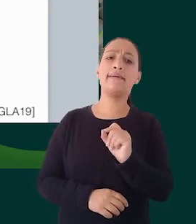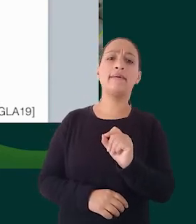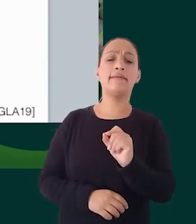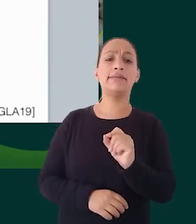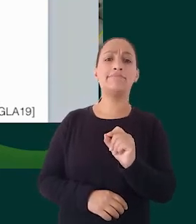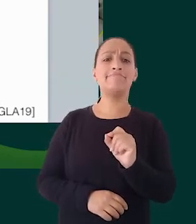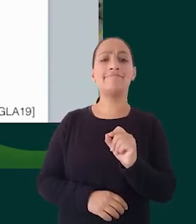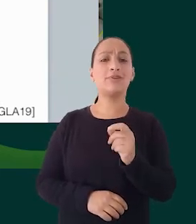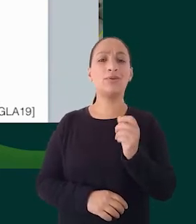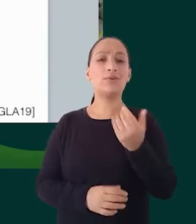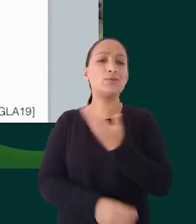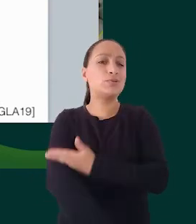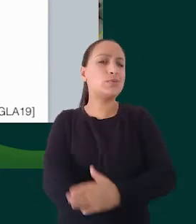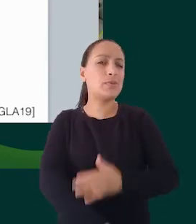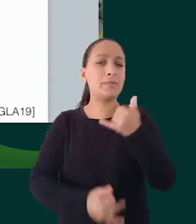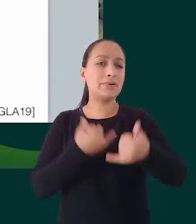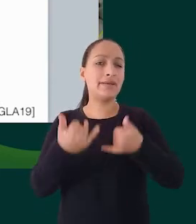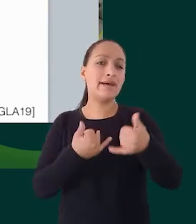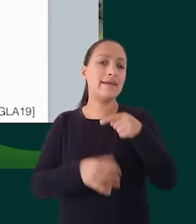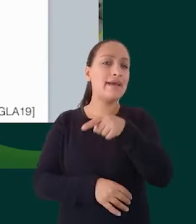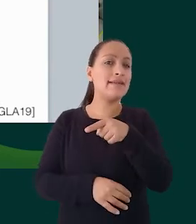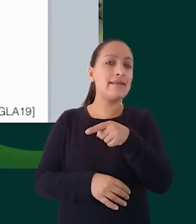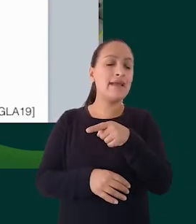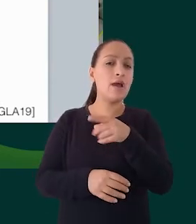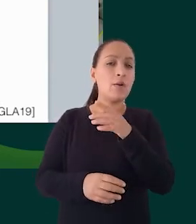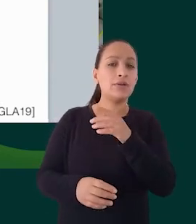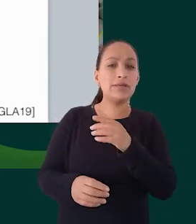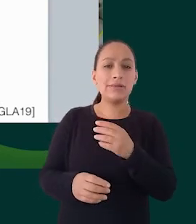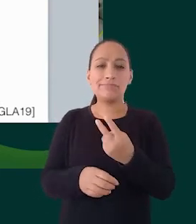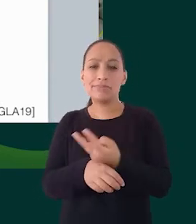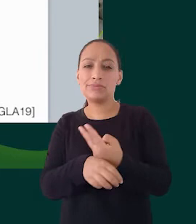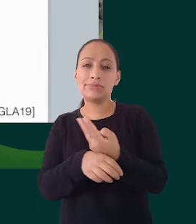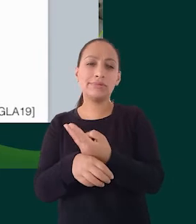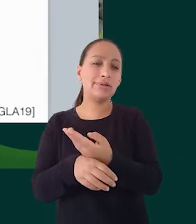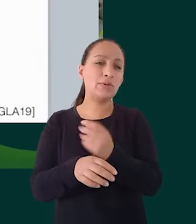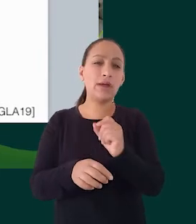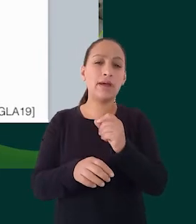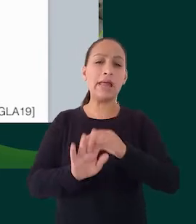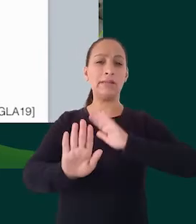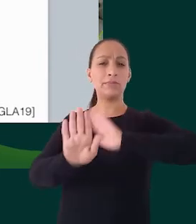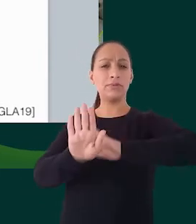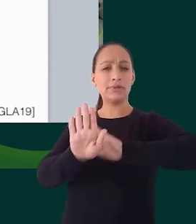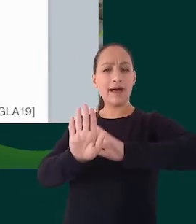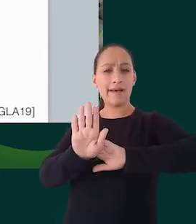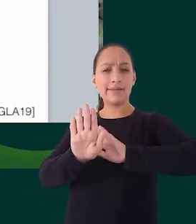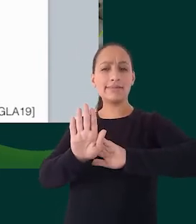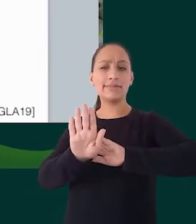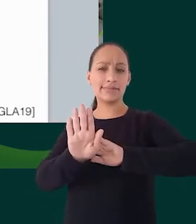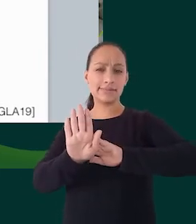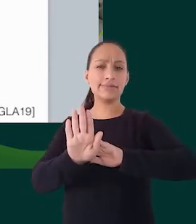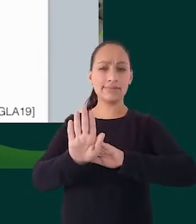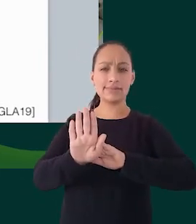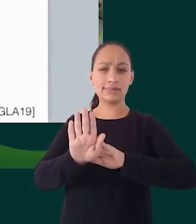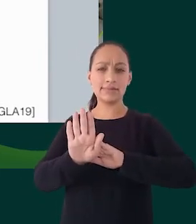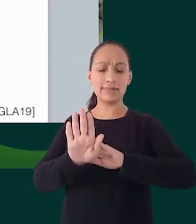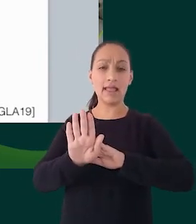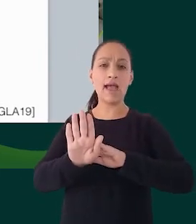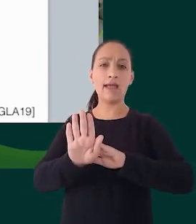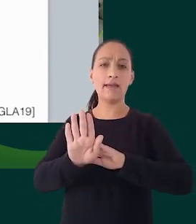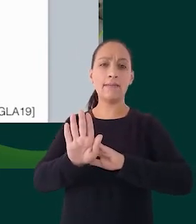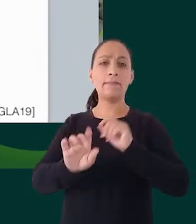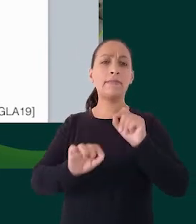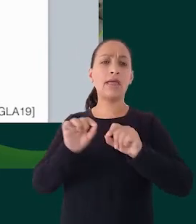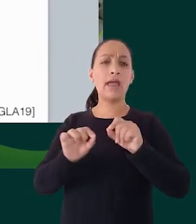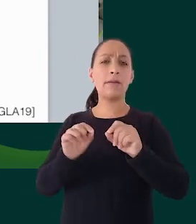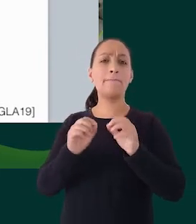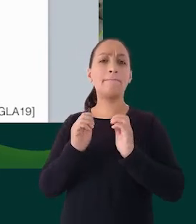mais caçador de bits, digamos, né? É ele que está no lado back-end, que a gente também costuma abordar. É o cara que